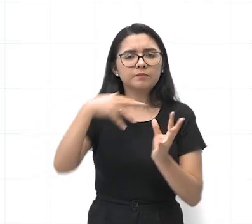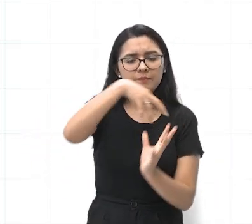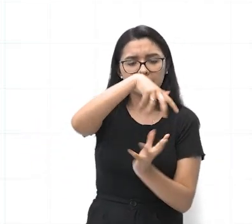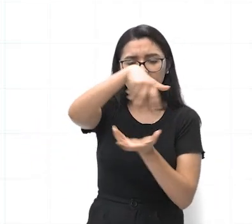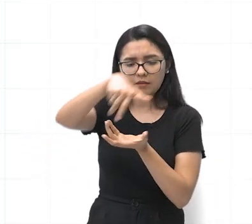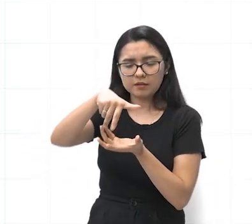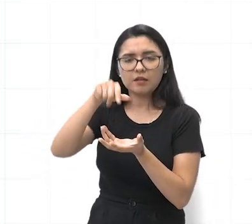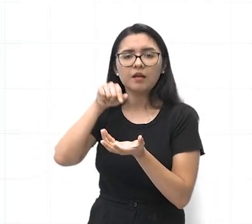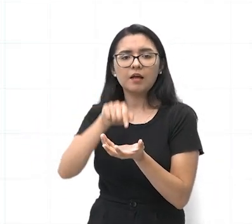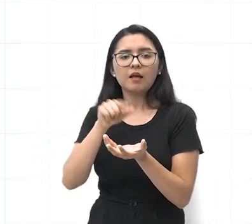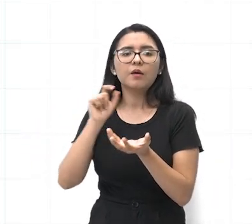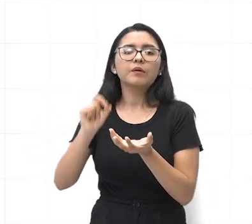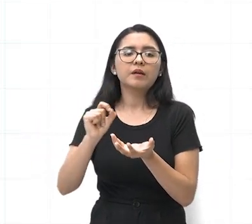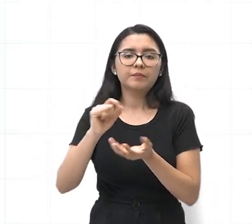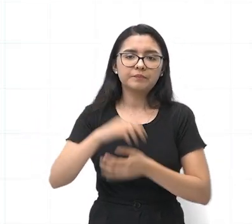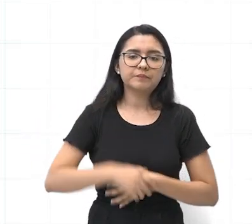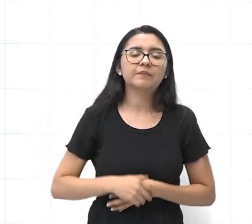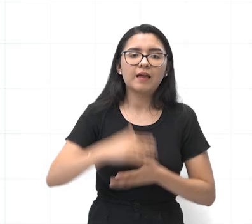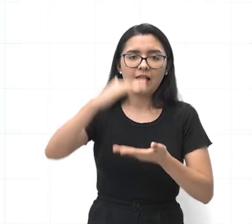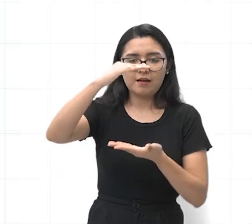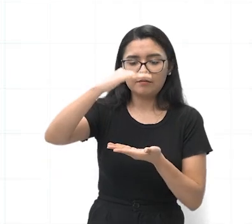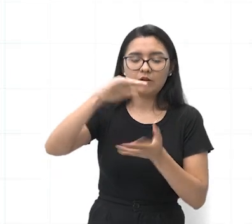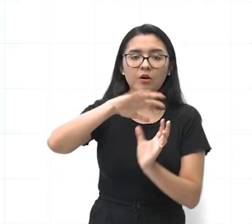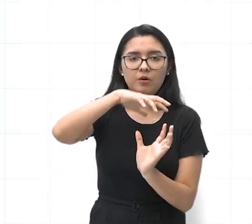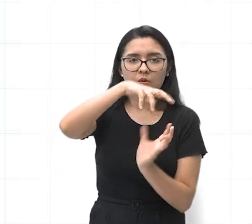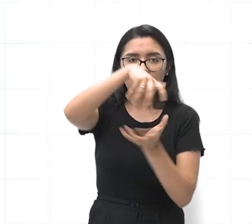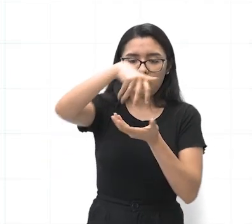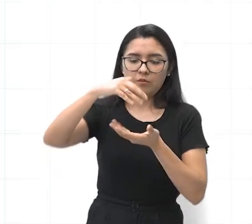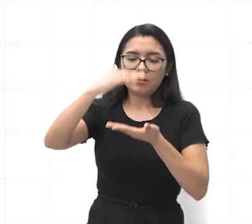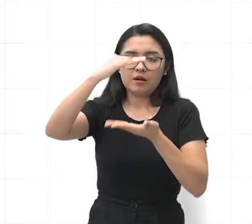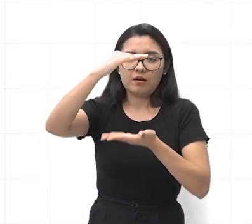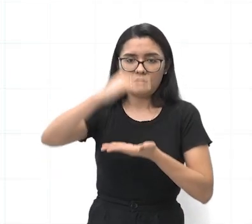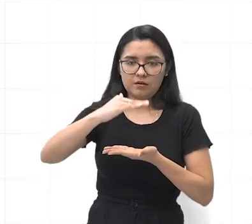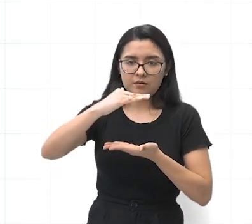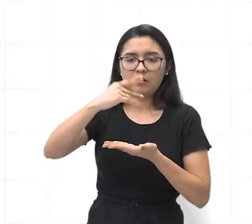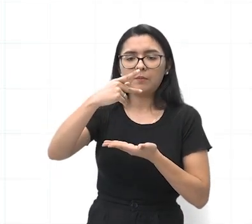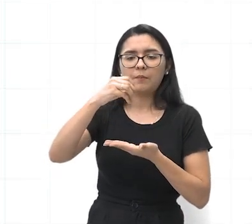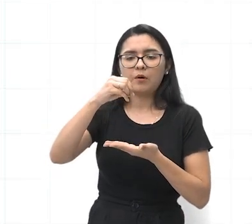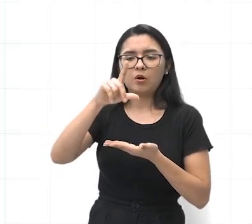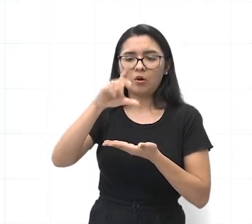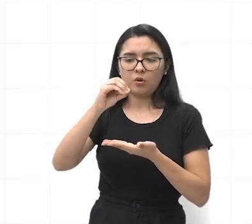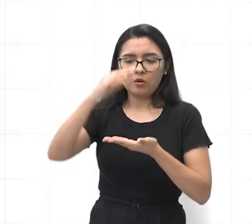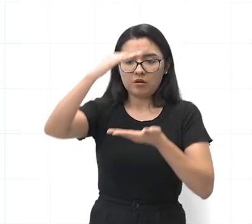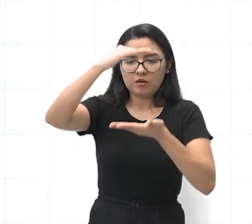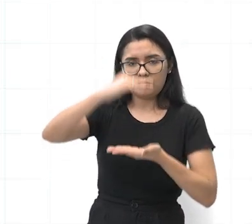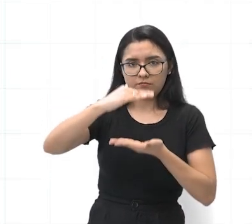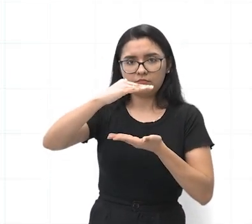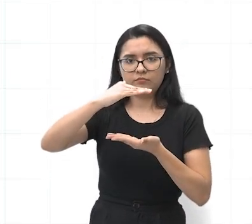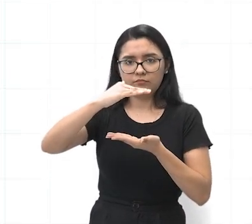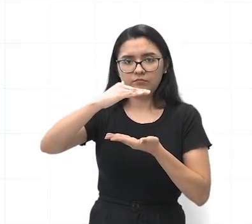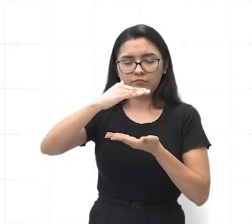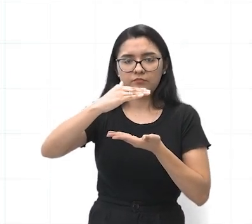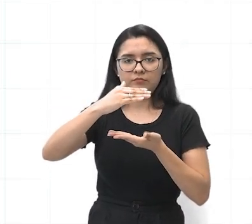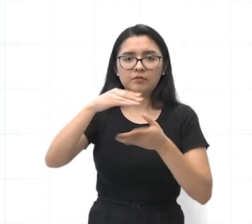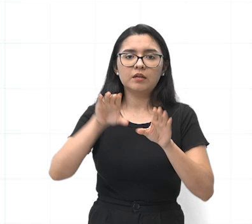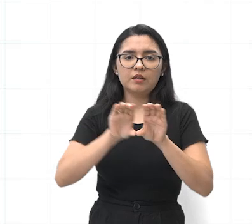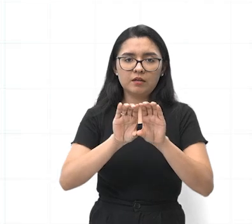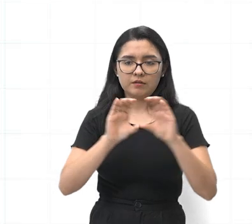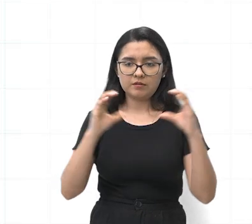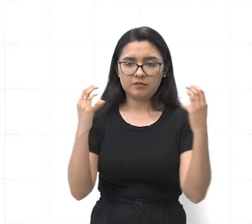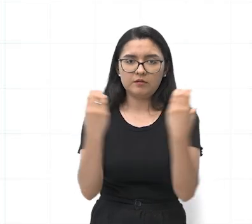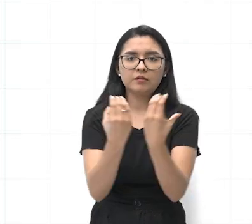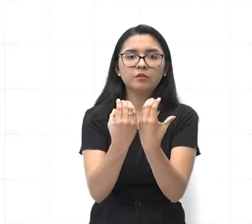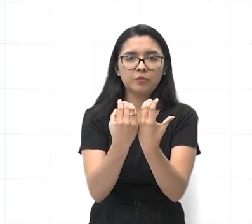planeta Terra, é levemente achatado nos polos e tem um formato curvo na